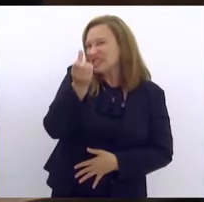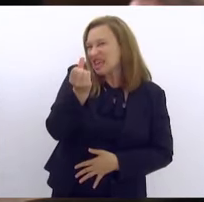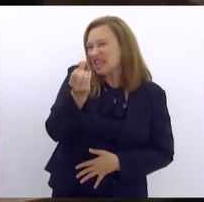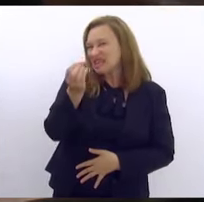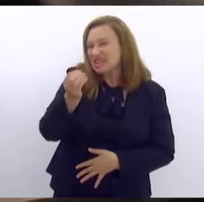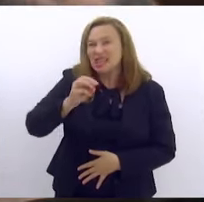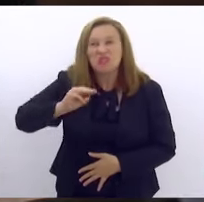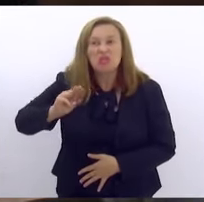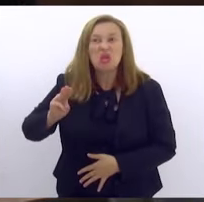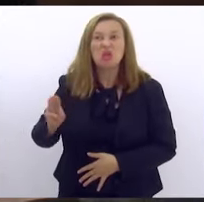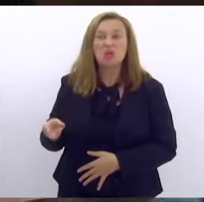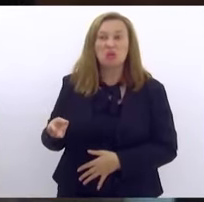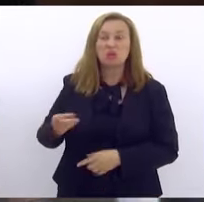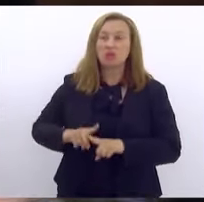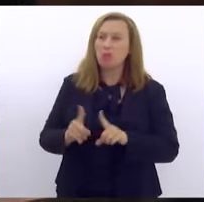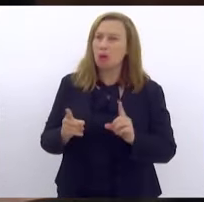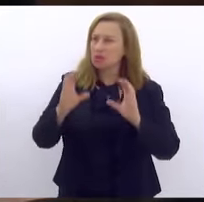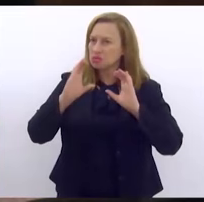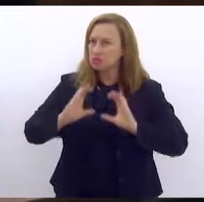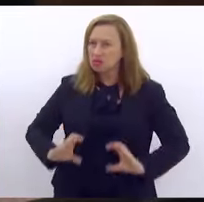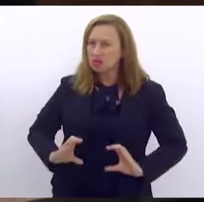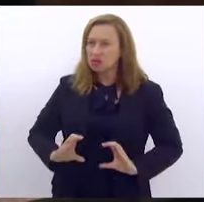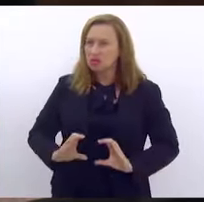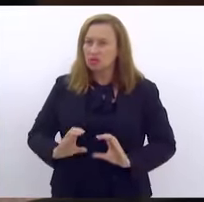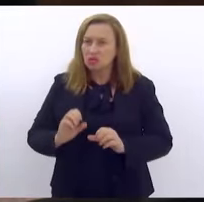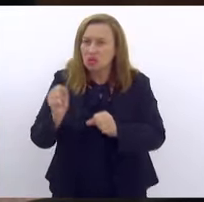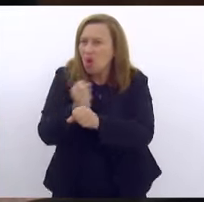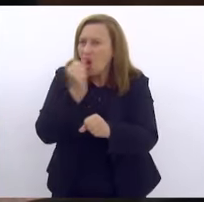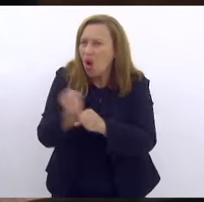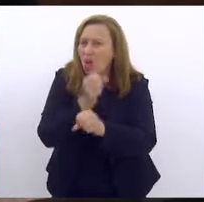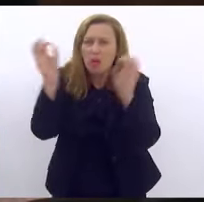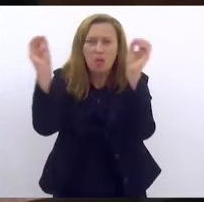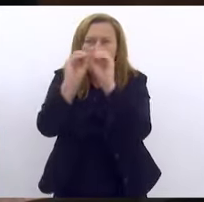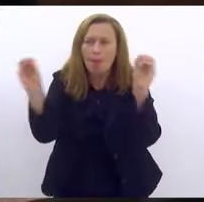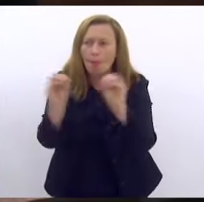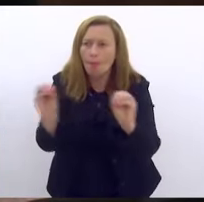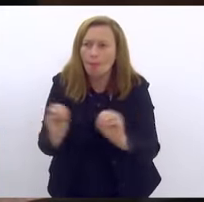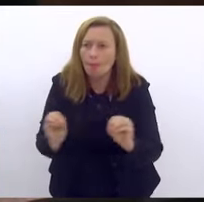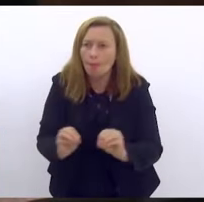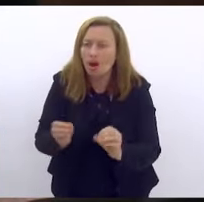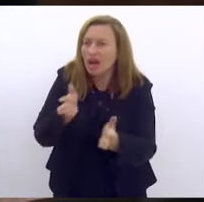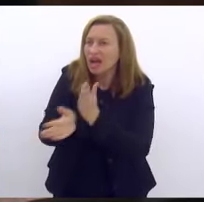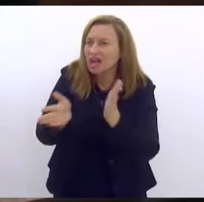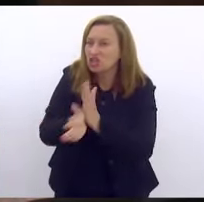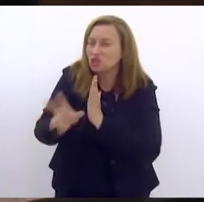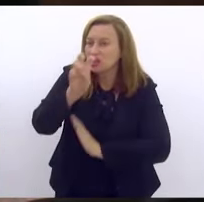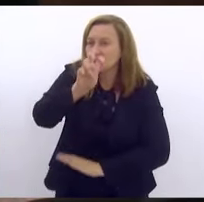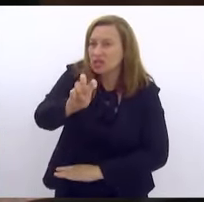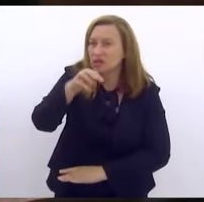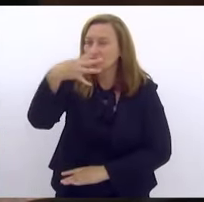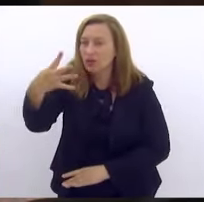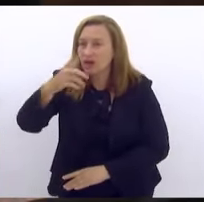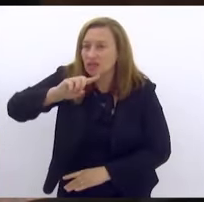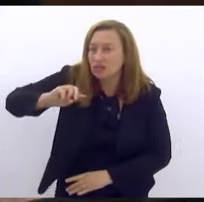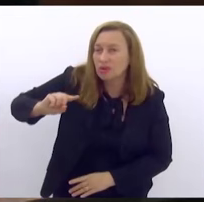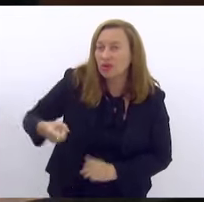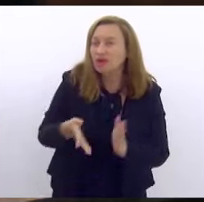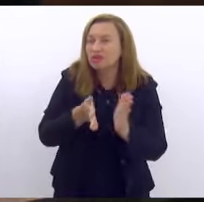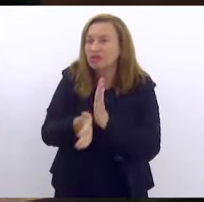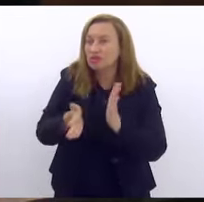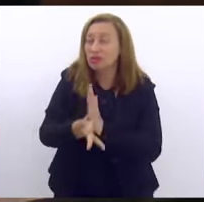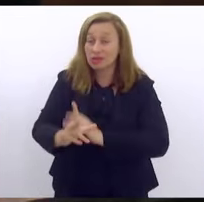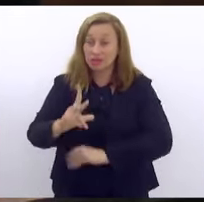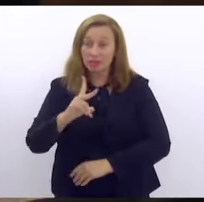R$60 milhões, mas o cidadão não reformou uma casa sequer. Gastou R$54 milhões com despesa de